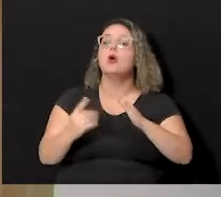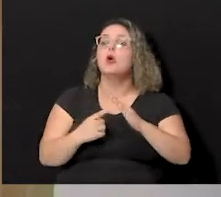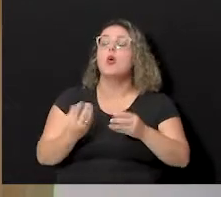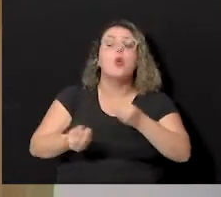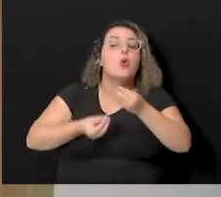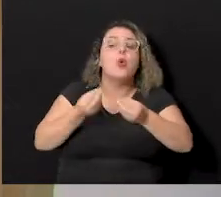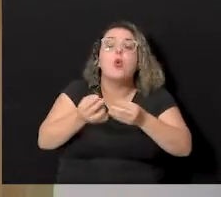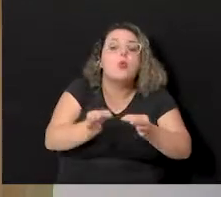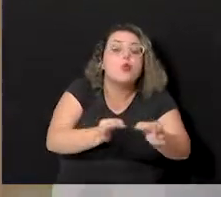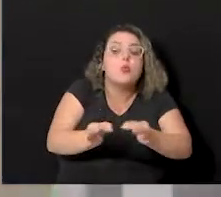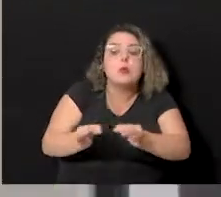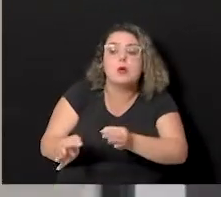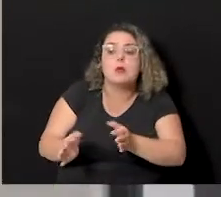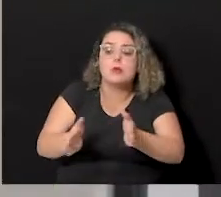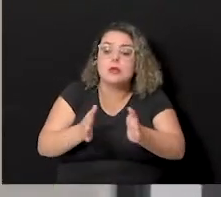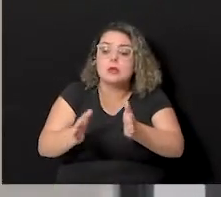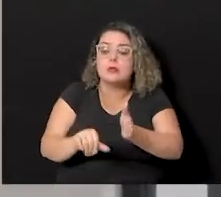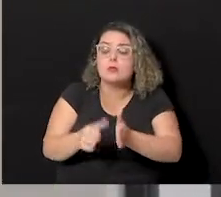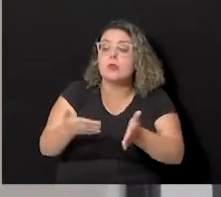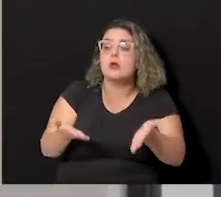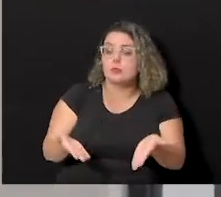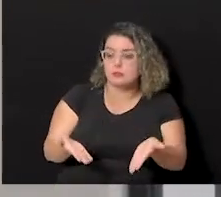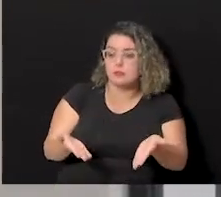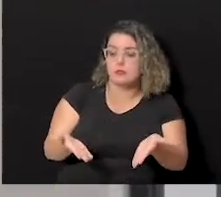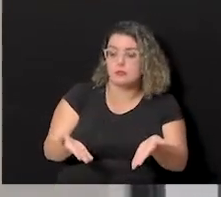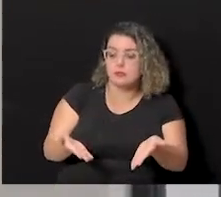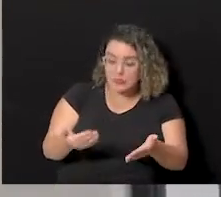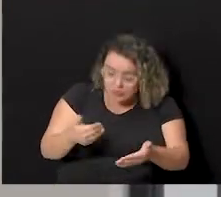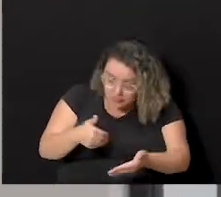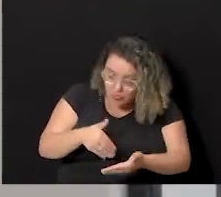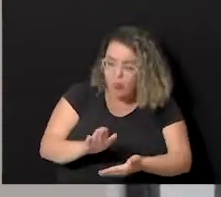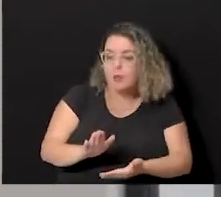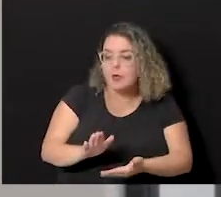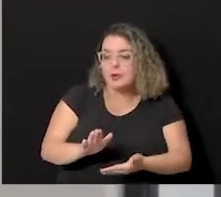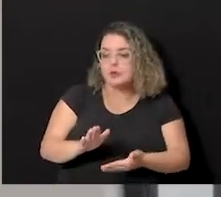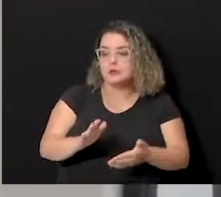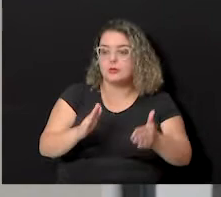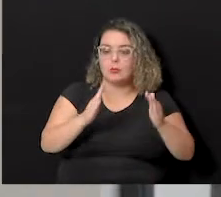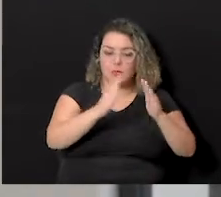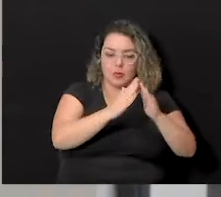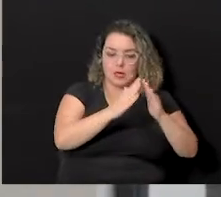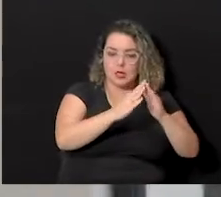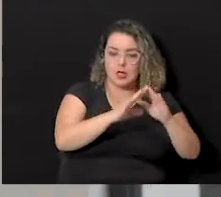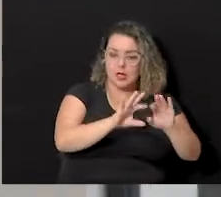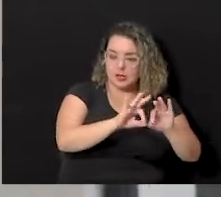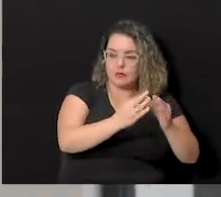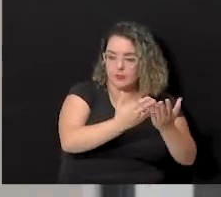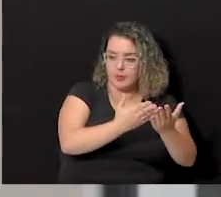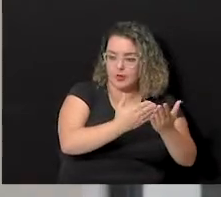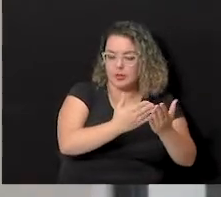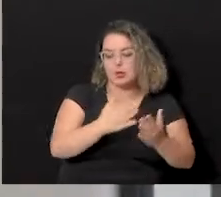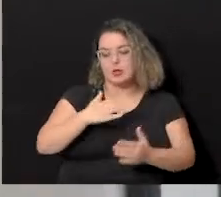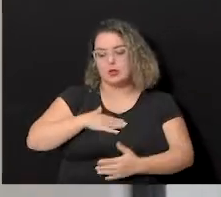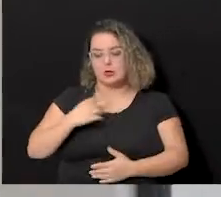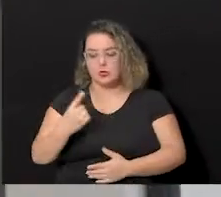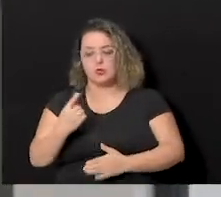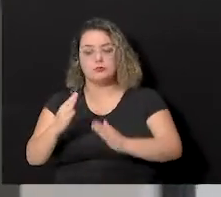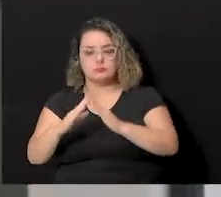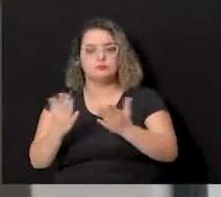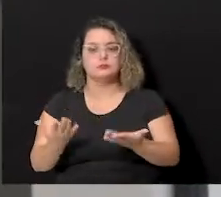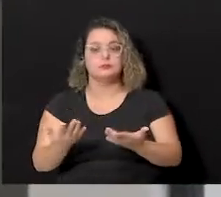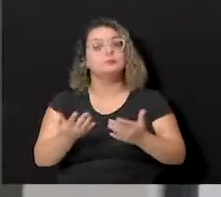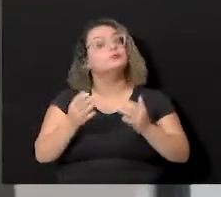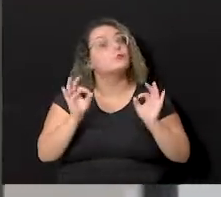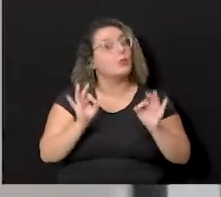Como que eu me planejo para esse primeiro momento, esse pontapé para sair de casa? O primeiro passo, Dalila, com certeza é